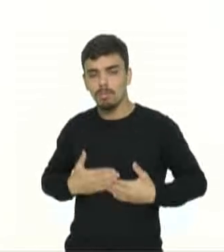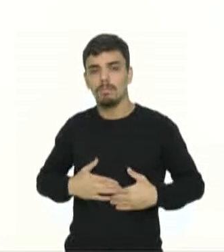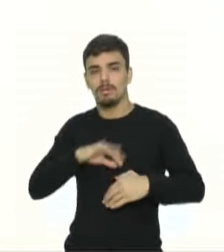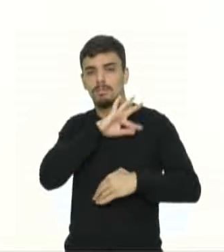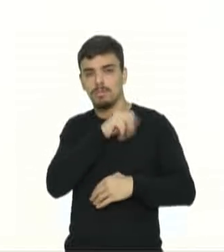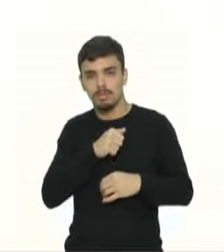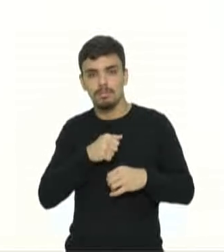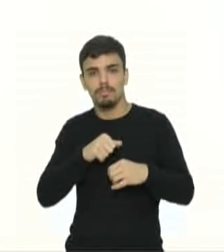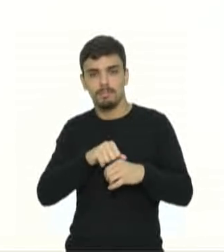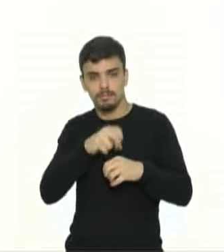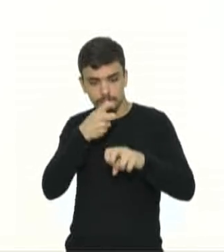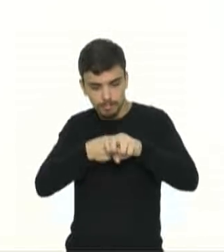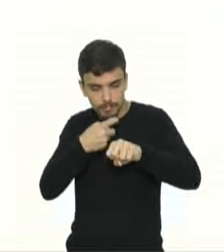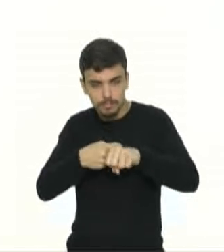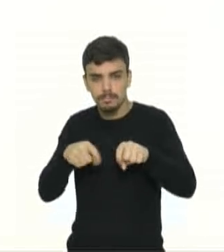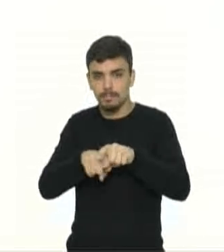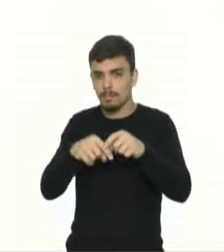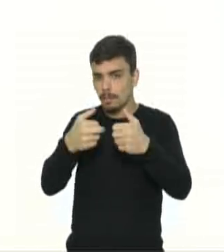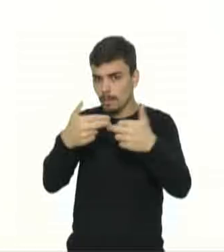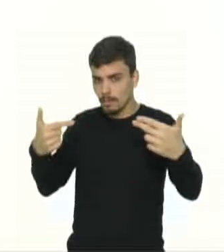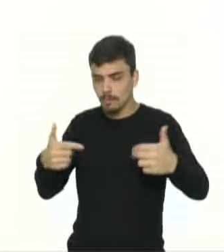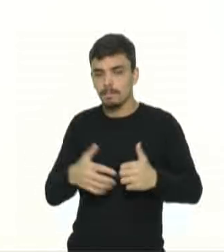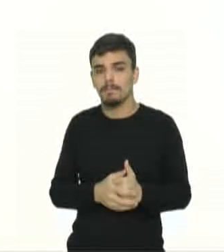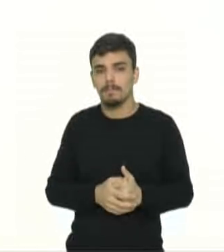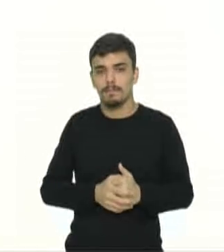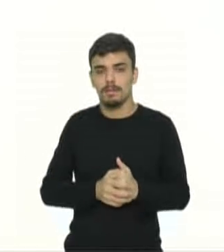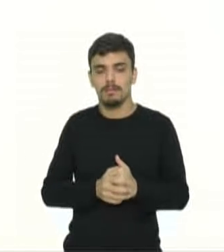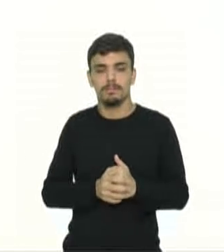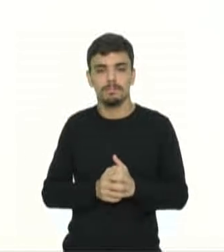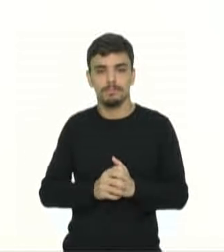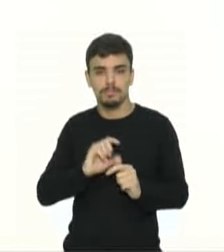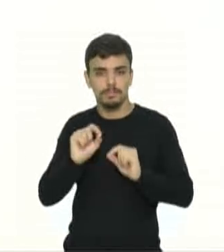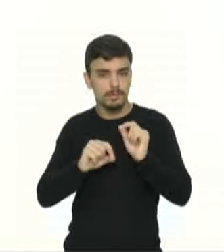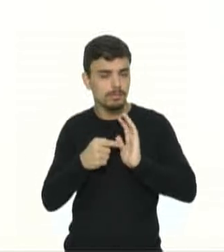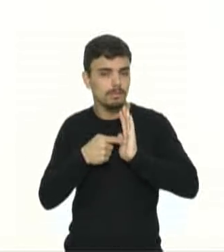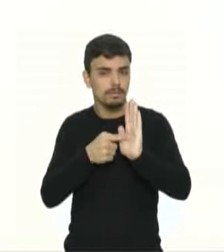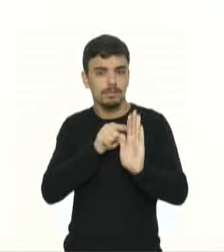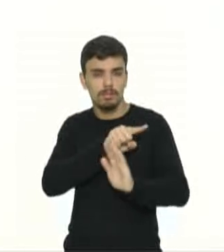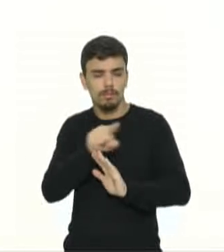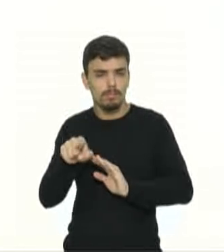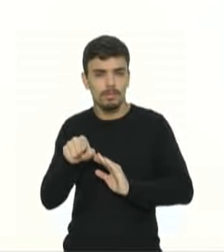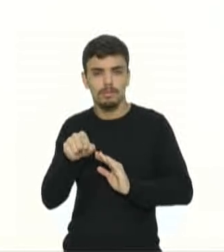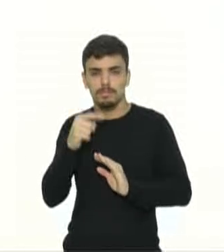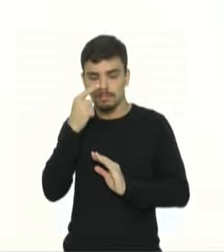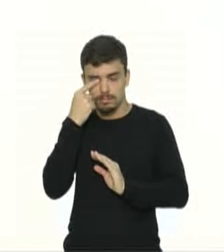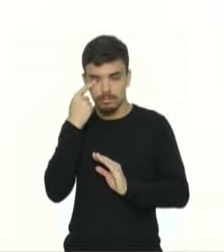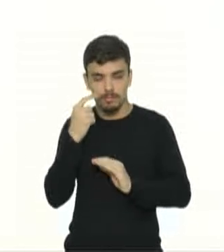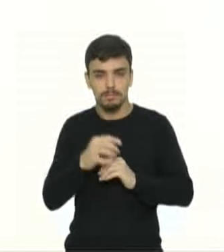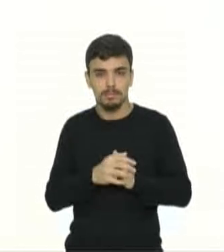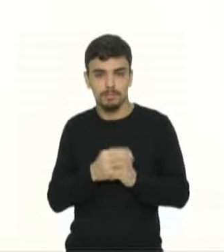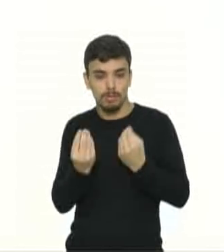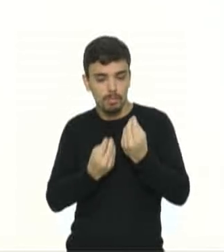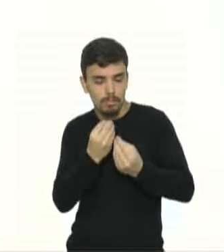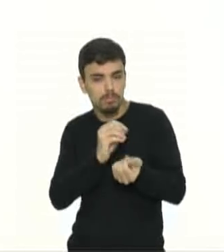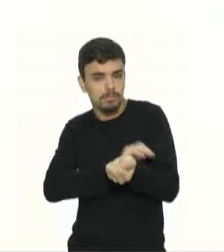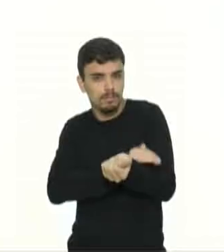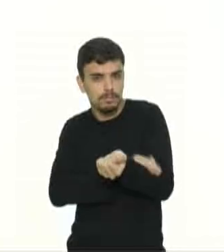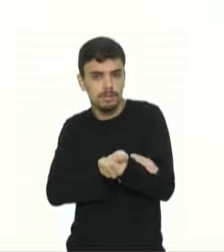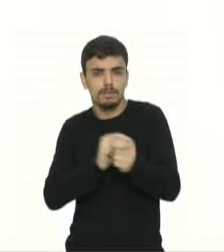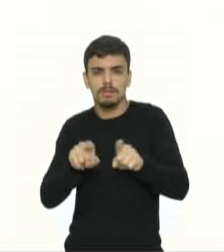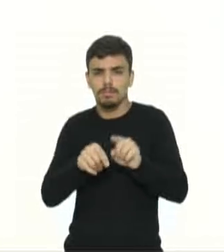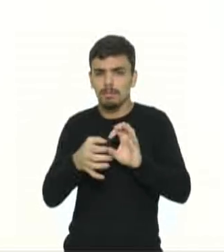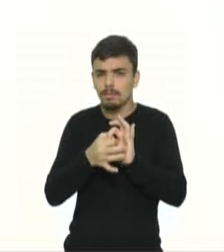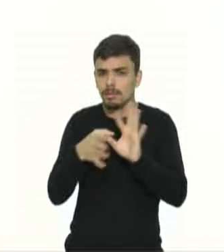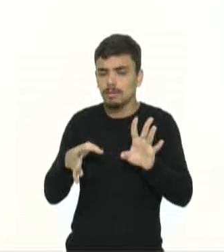de choques mecânicos. Essa carapaça articulada fornece ponto de apoio para a ação dos músculos, permitindo que o indivíduo